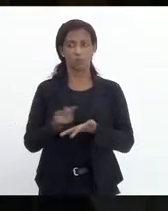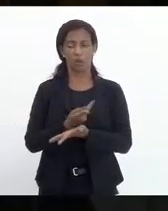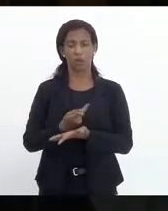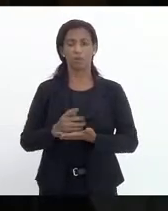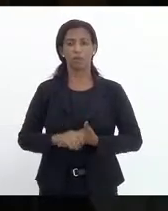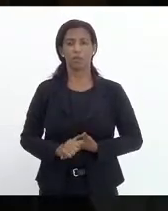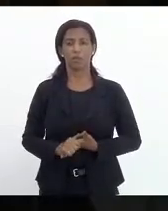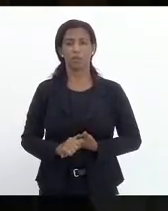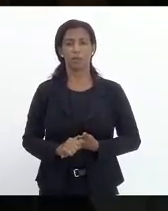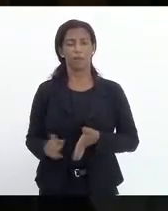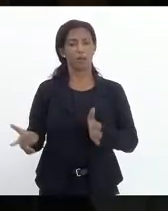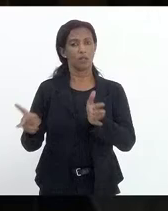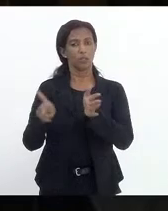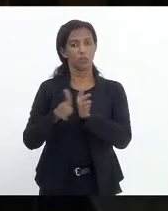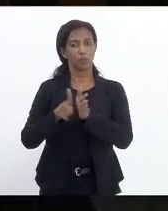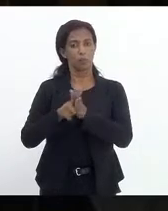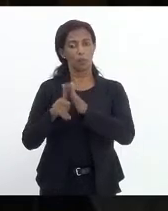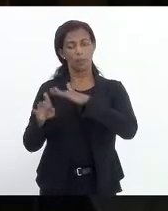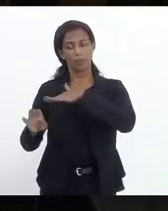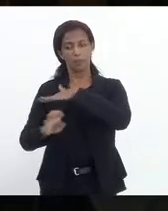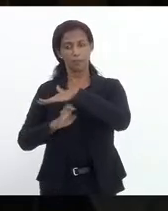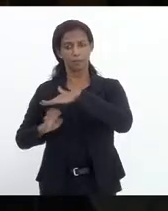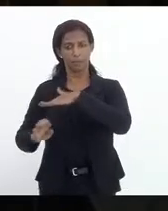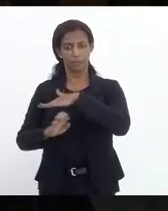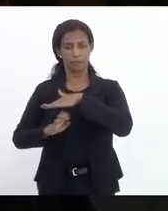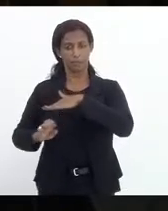feitos pelas próprias concessionárias